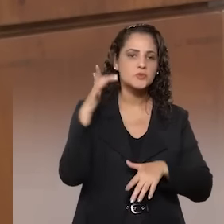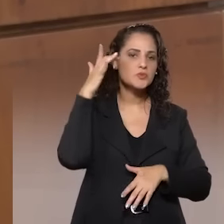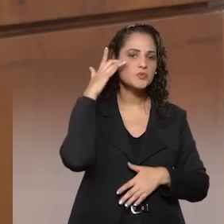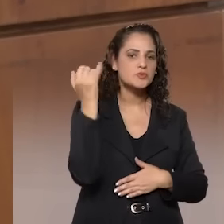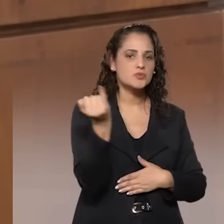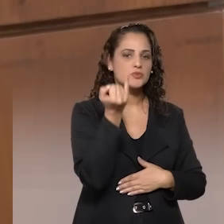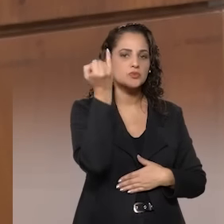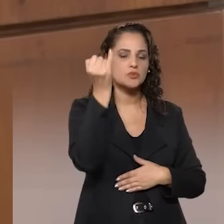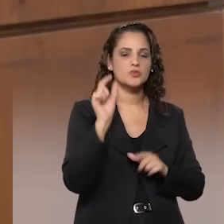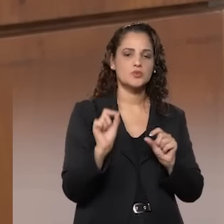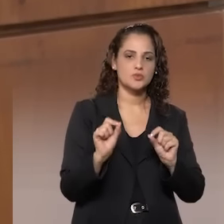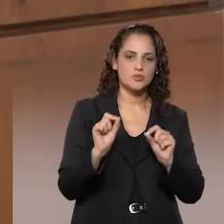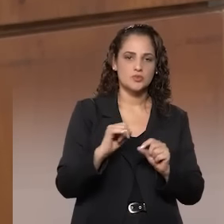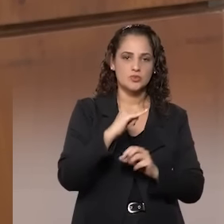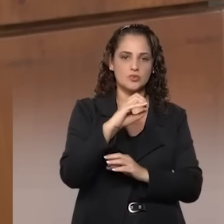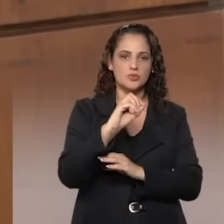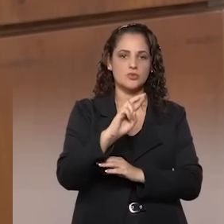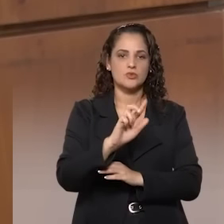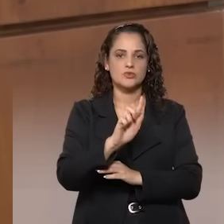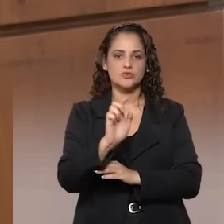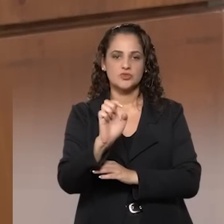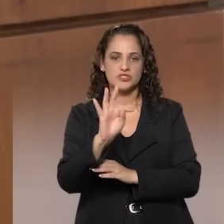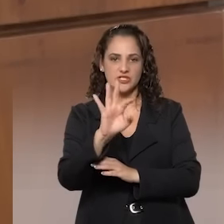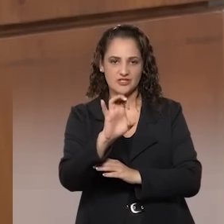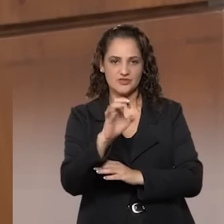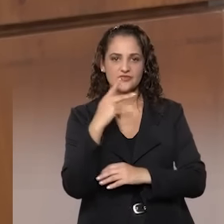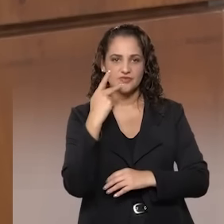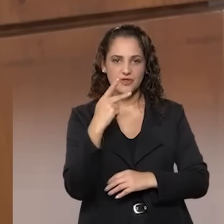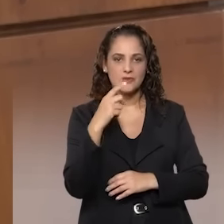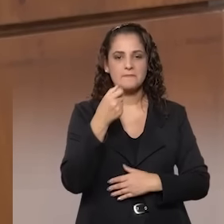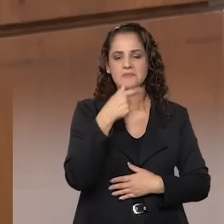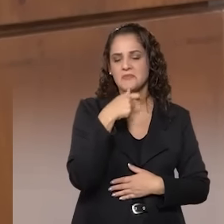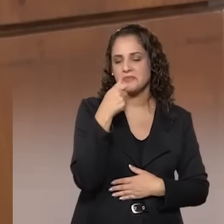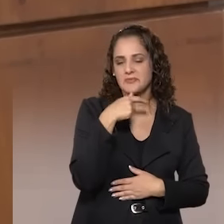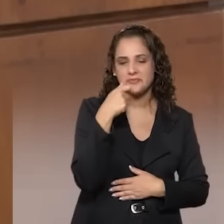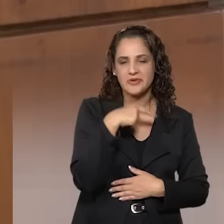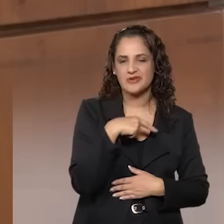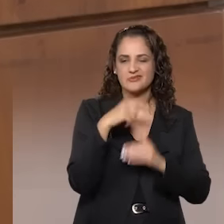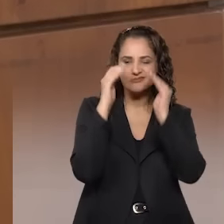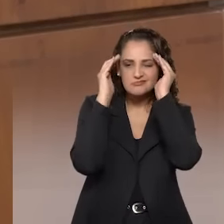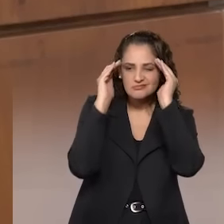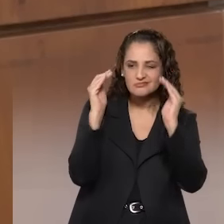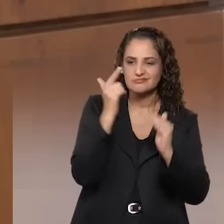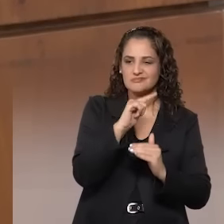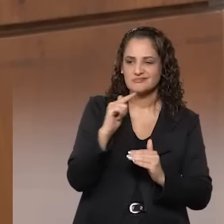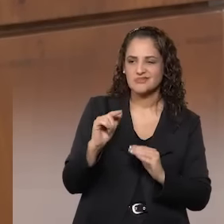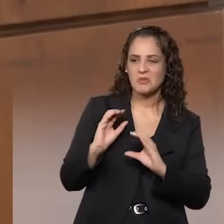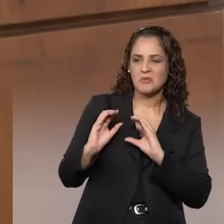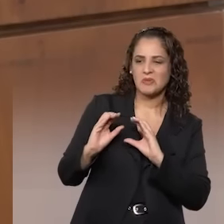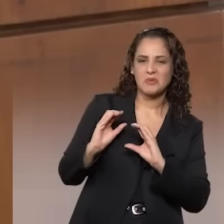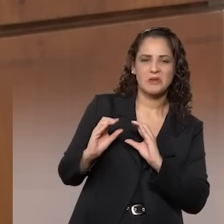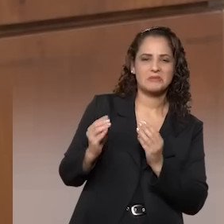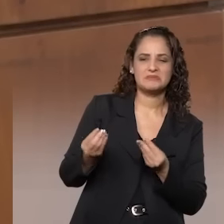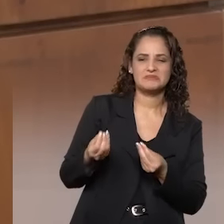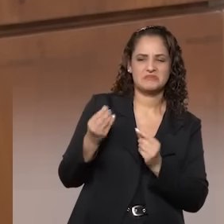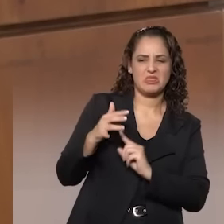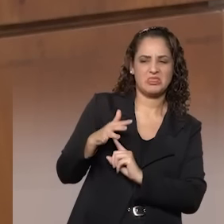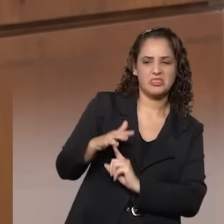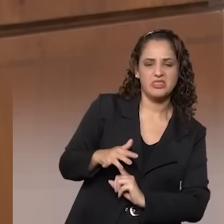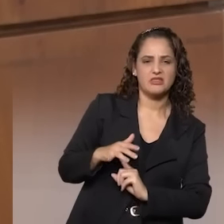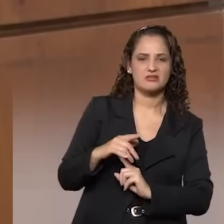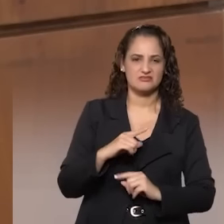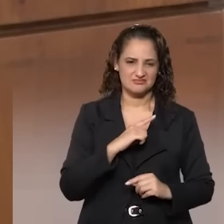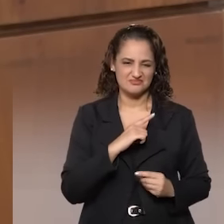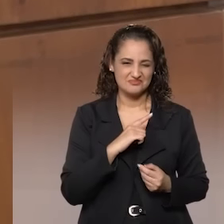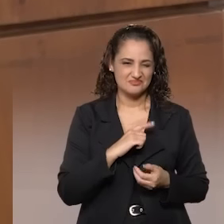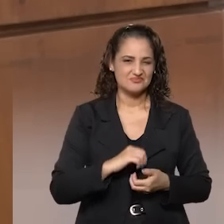da piadinha do desrespeito de um tipo de comunicação às vezes agressiva e E aí eu queria que você comentasse um pouco